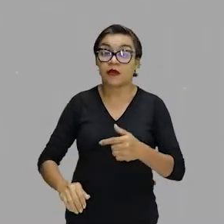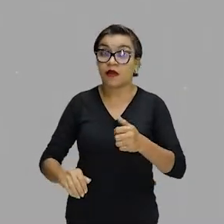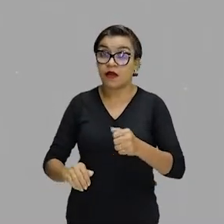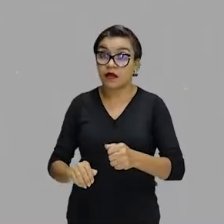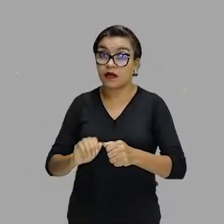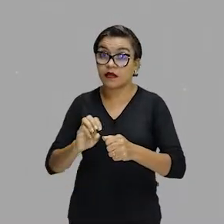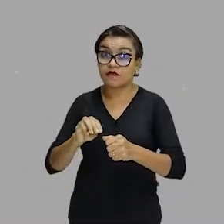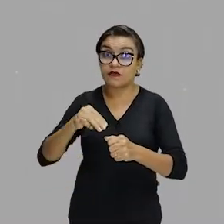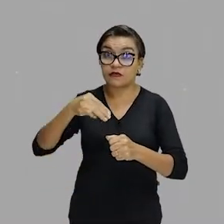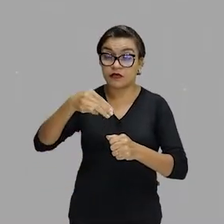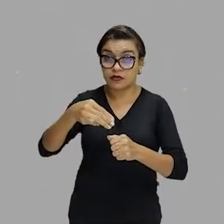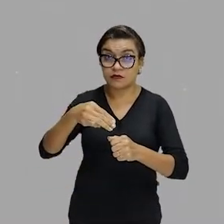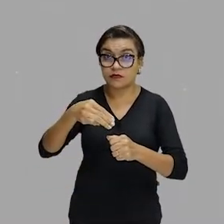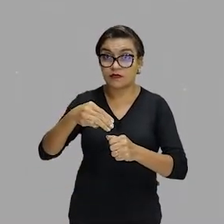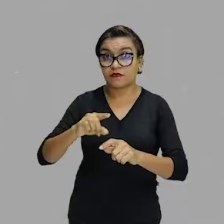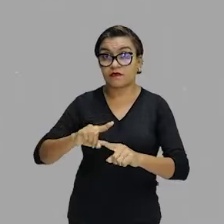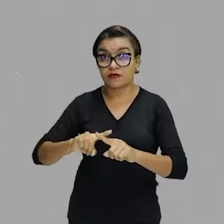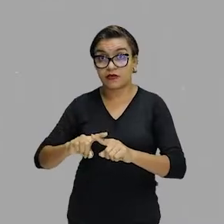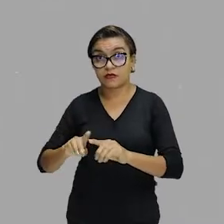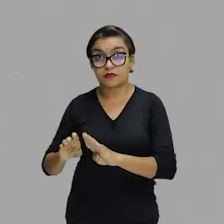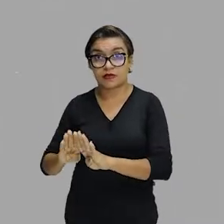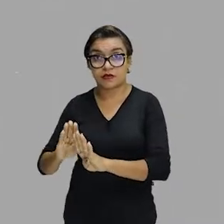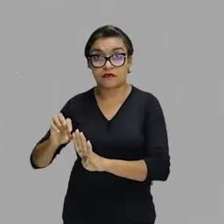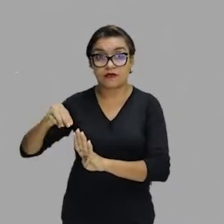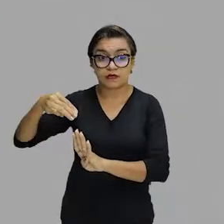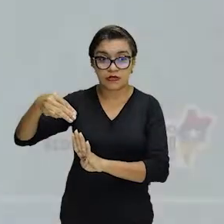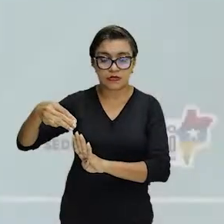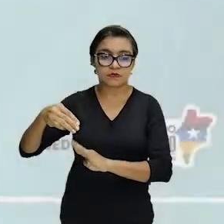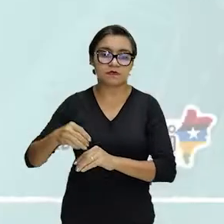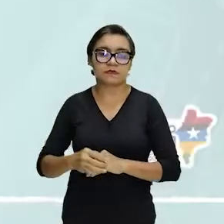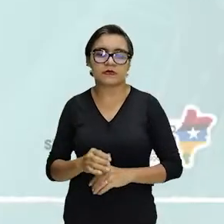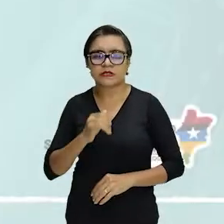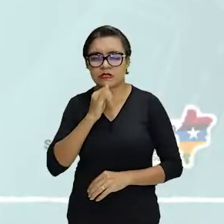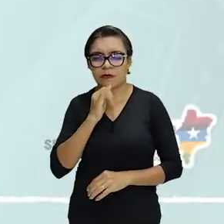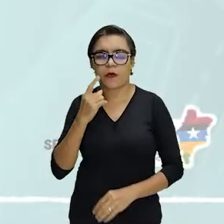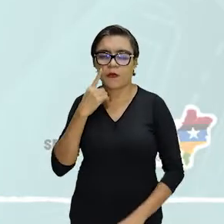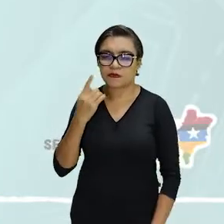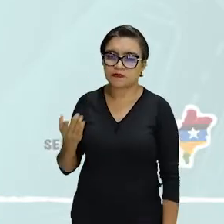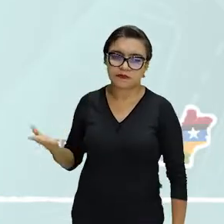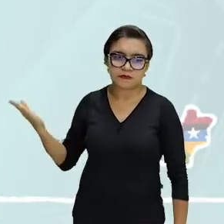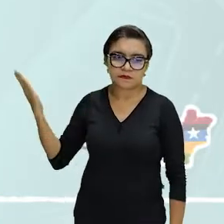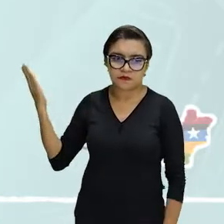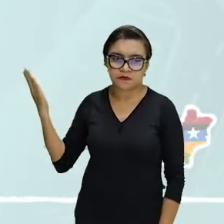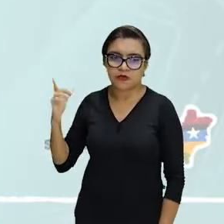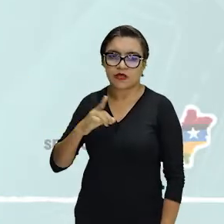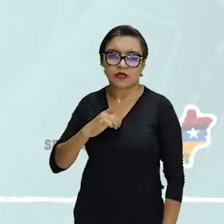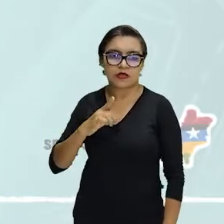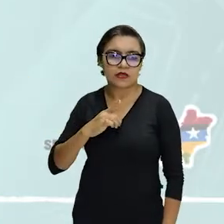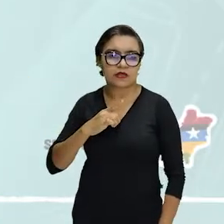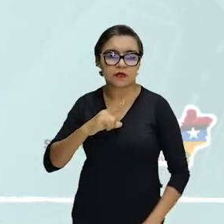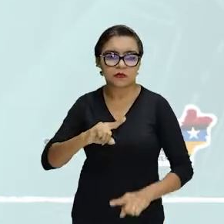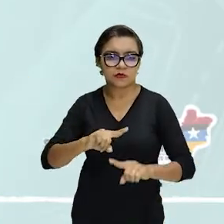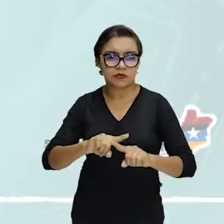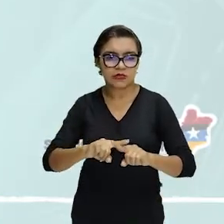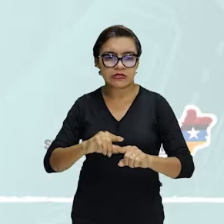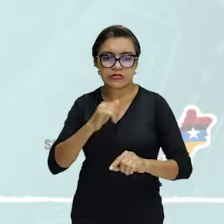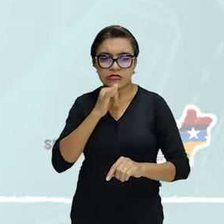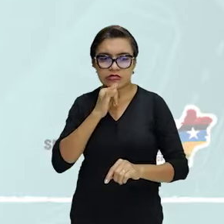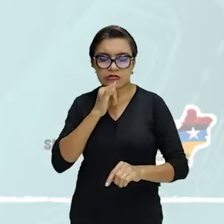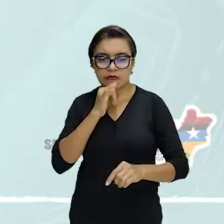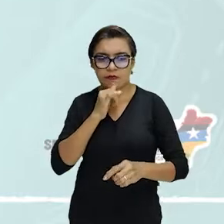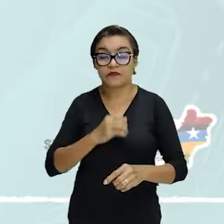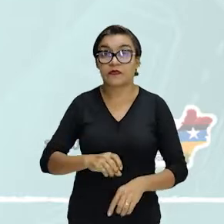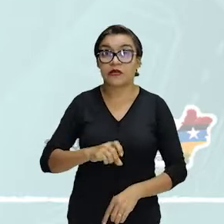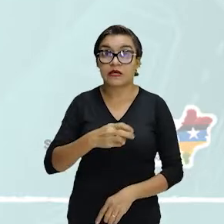m vezes B elevado a m. Vamos ver um exemplo? Neste exemplo aqui, eu tenho a multiplicação do 3 pelo 5, tudo isso